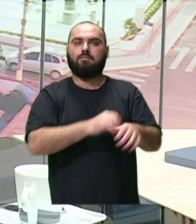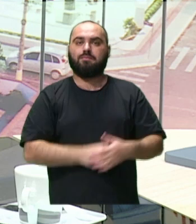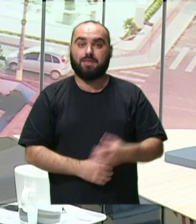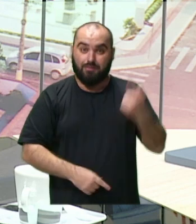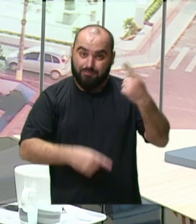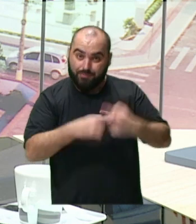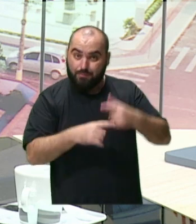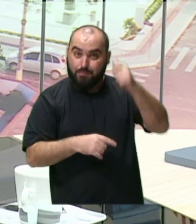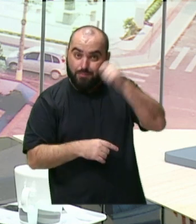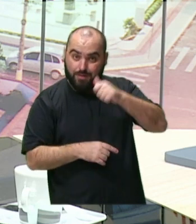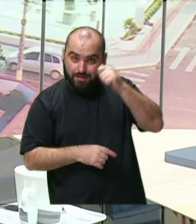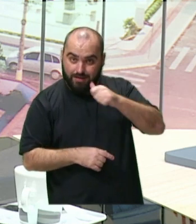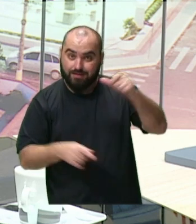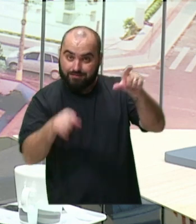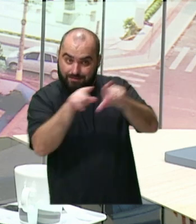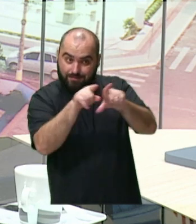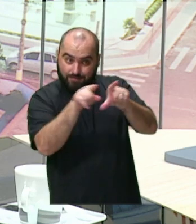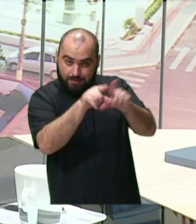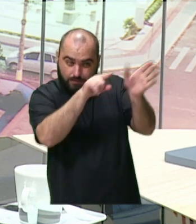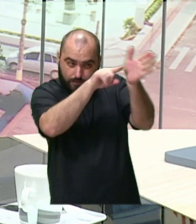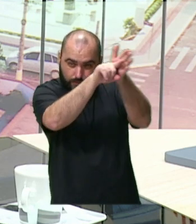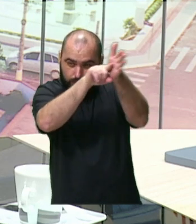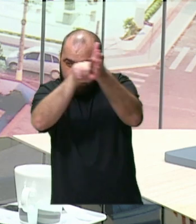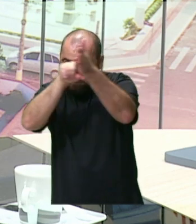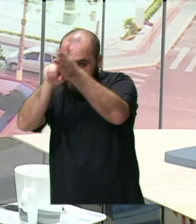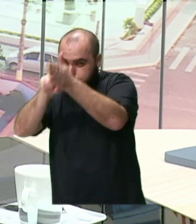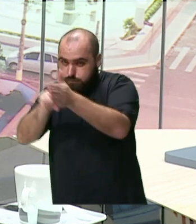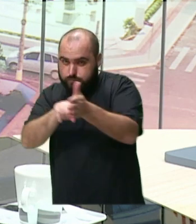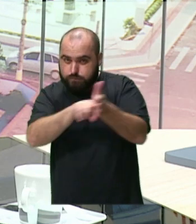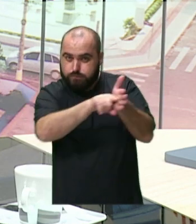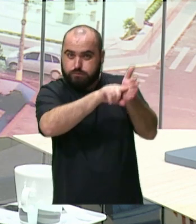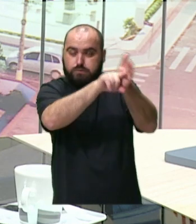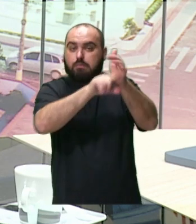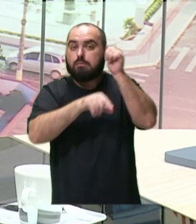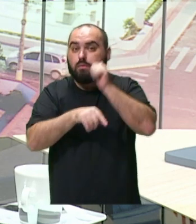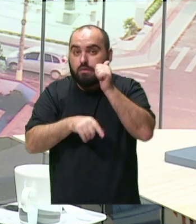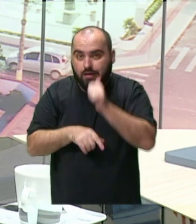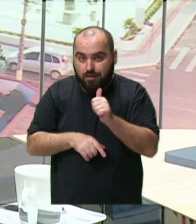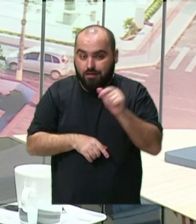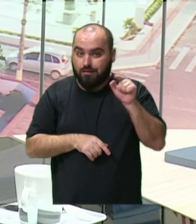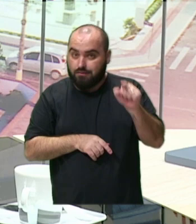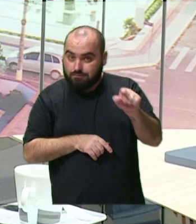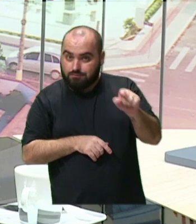mulheres também, de acordo com as pesquisas, é que mais